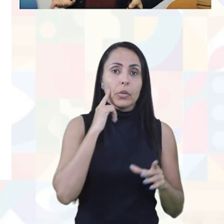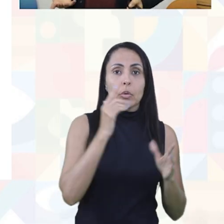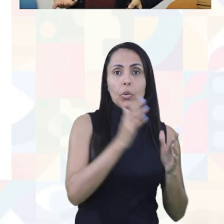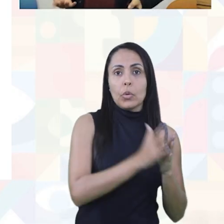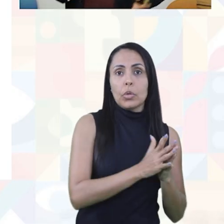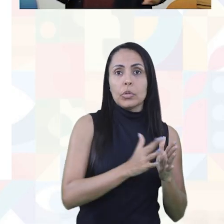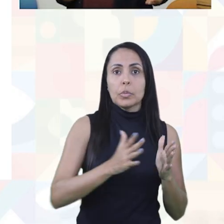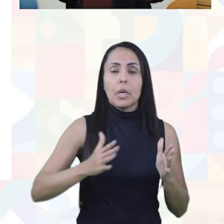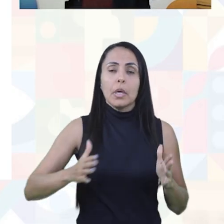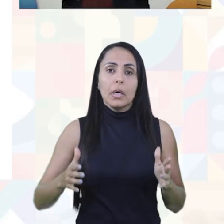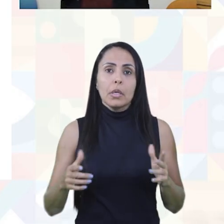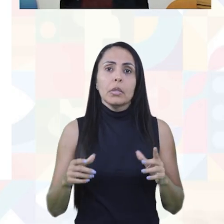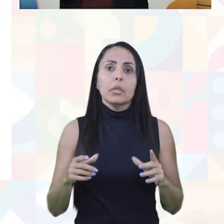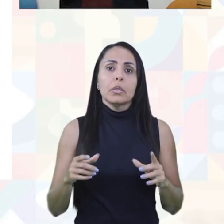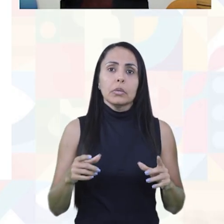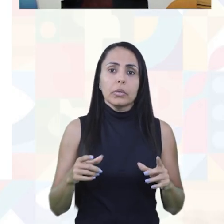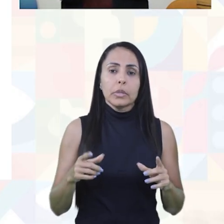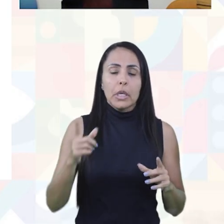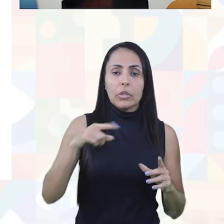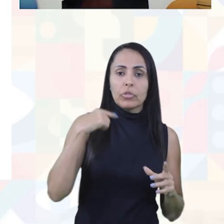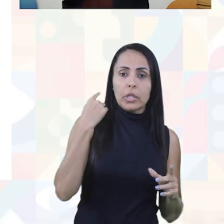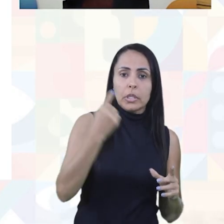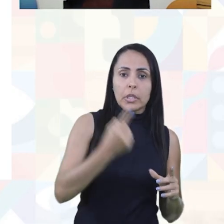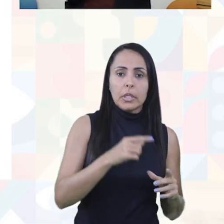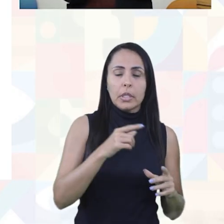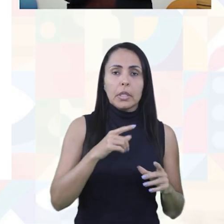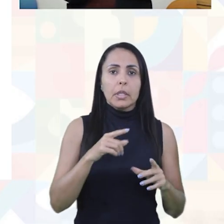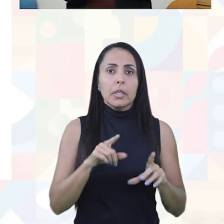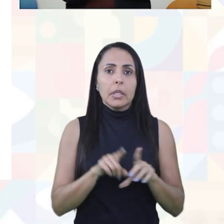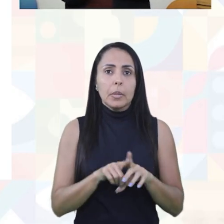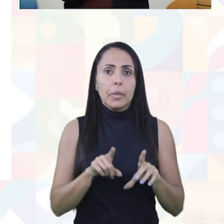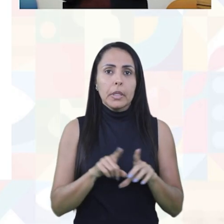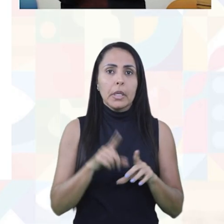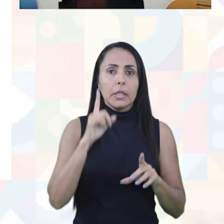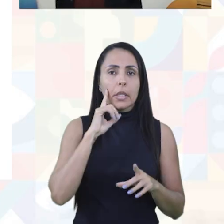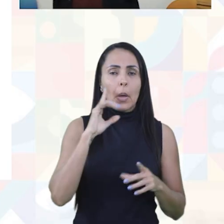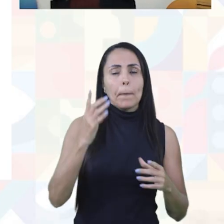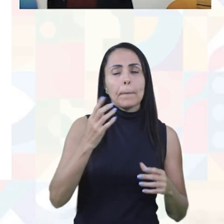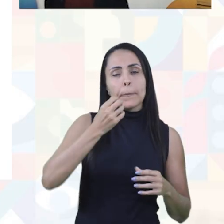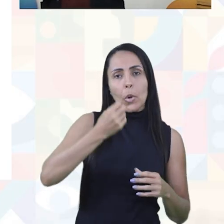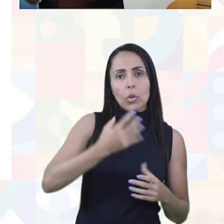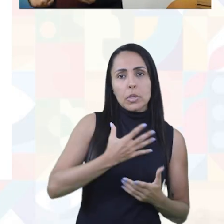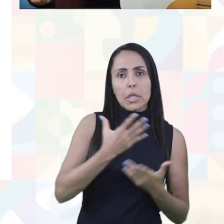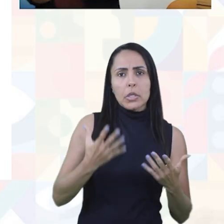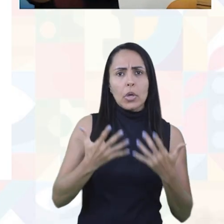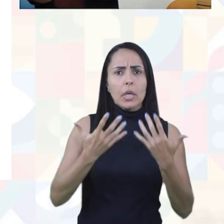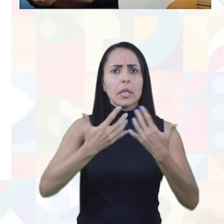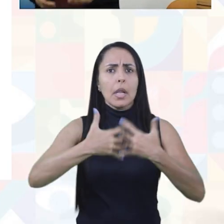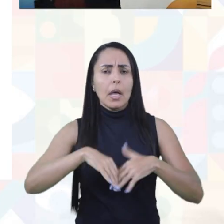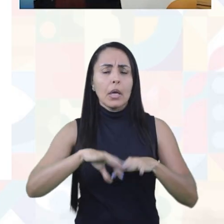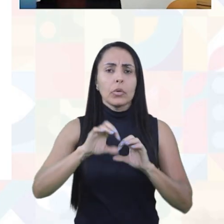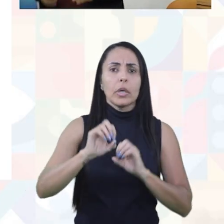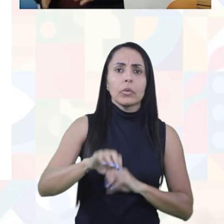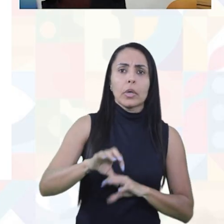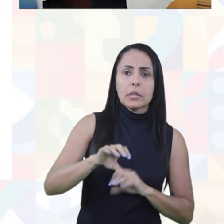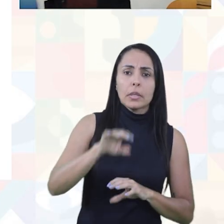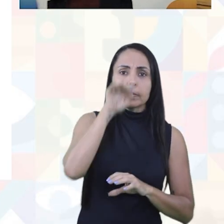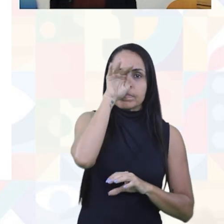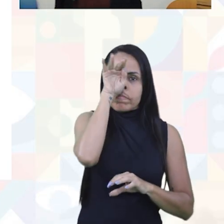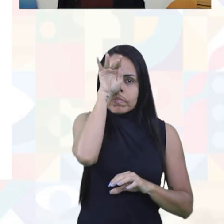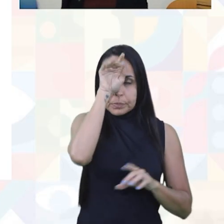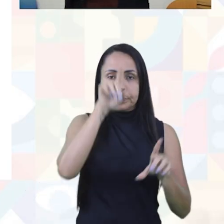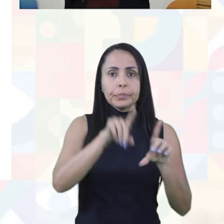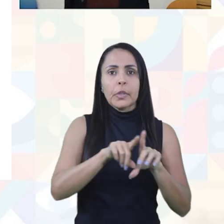têm os limites dele, a gente tem que ter essa questão desse bom senso, né, atrelado à educação e